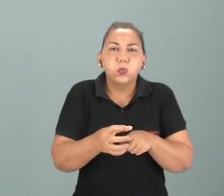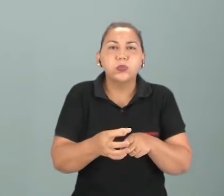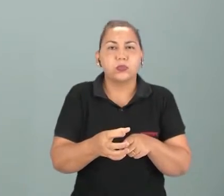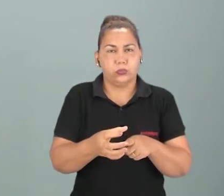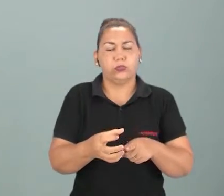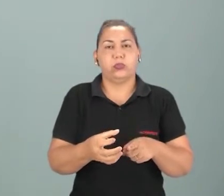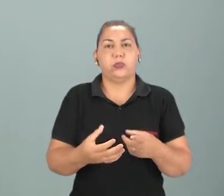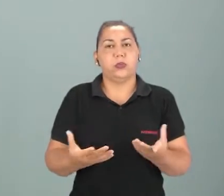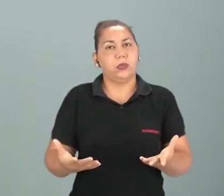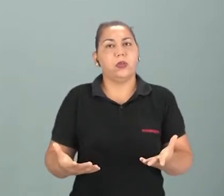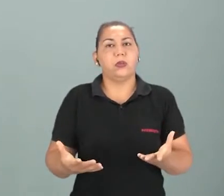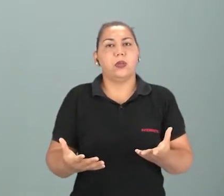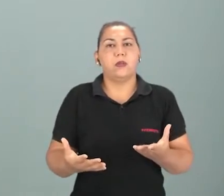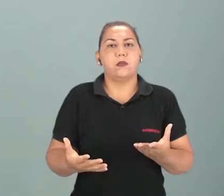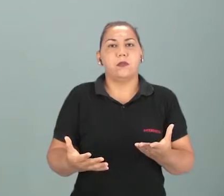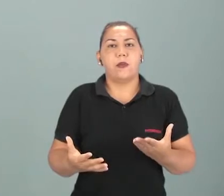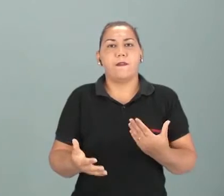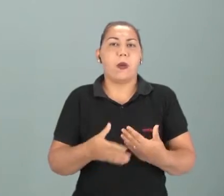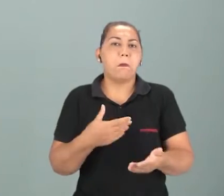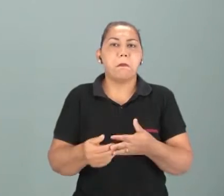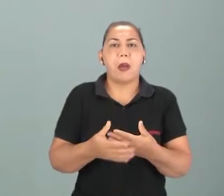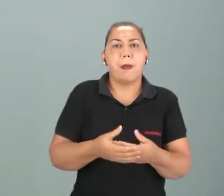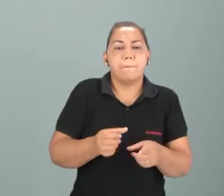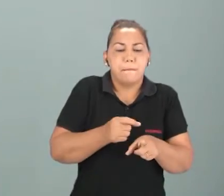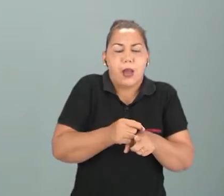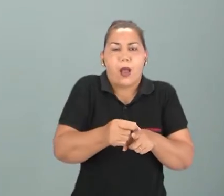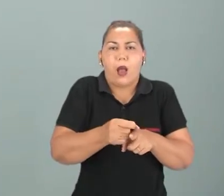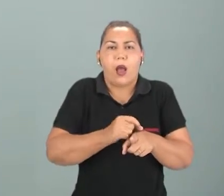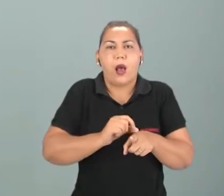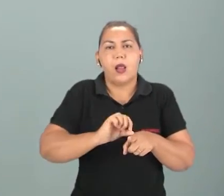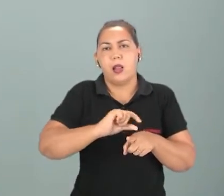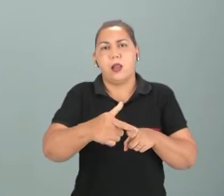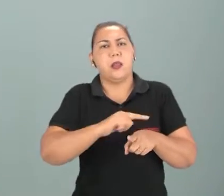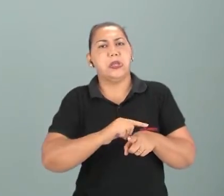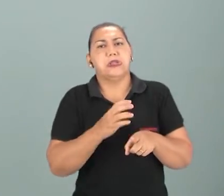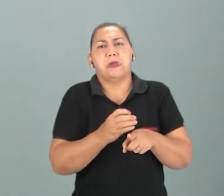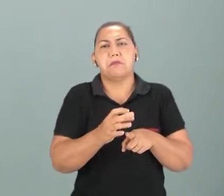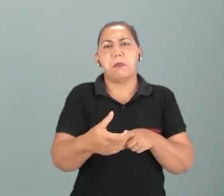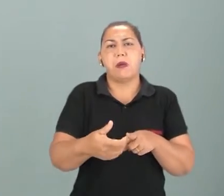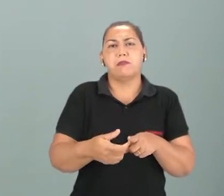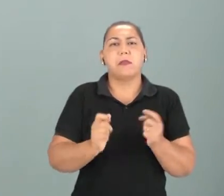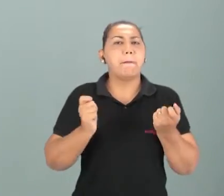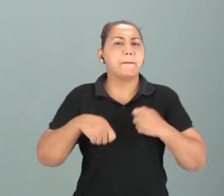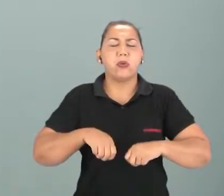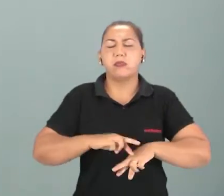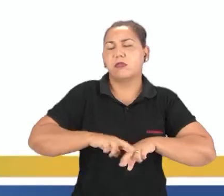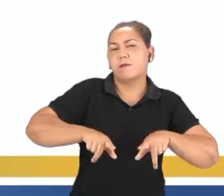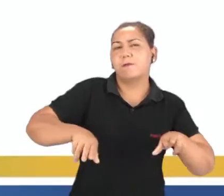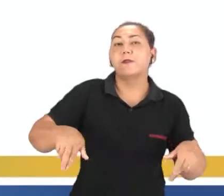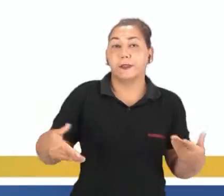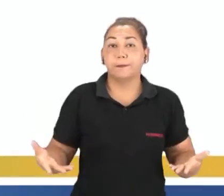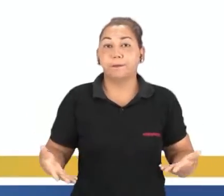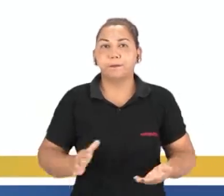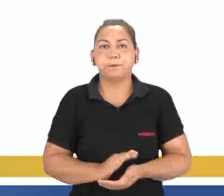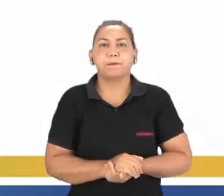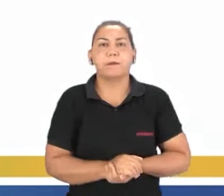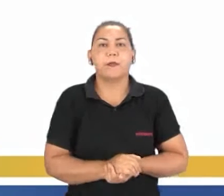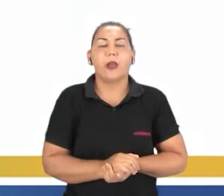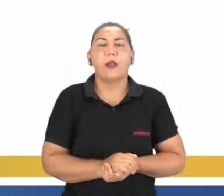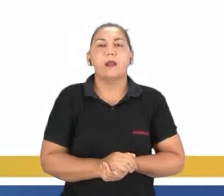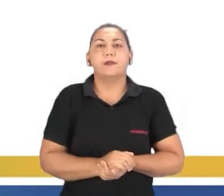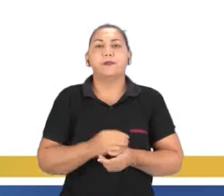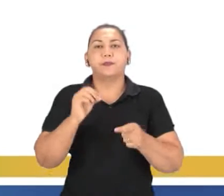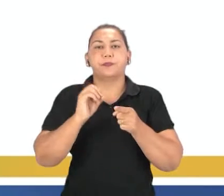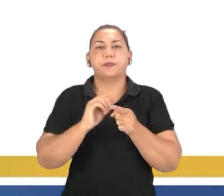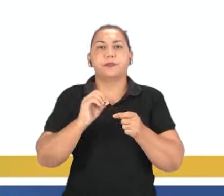segregar de uma forma independente e podem ocorrer várias possibilidades ali, tá? Então ele fez esse cruzamento que